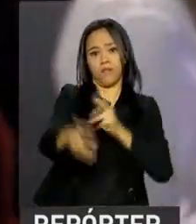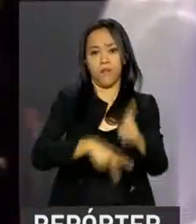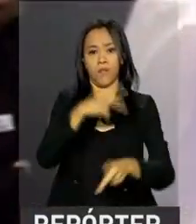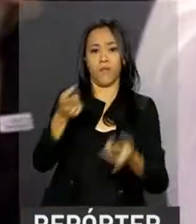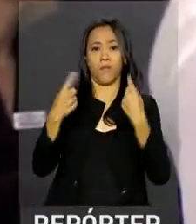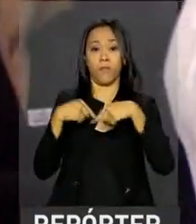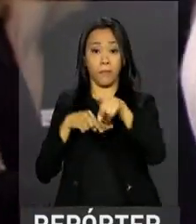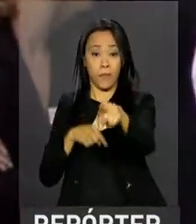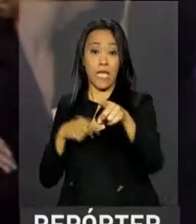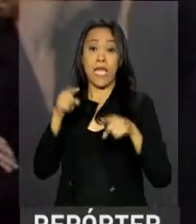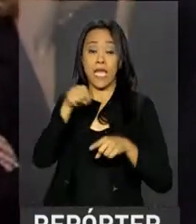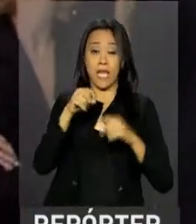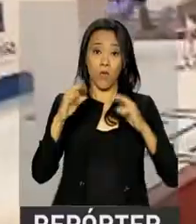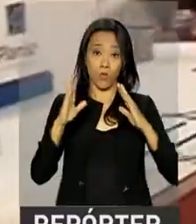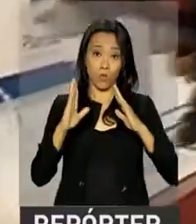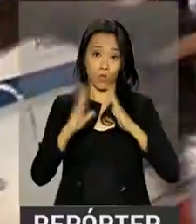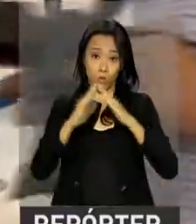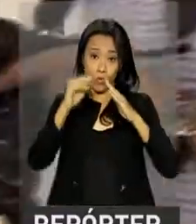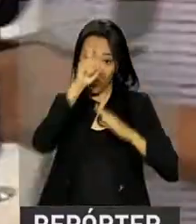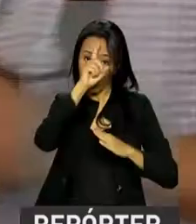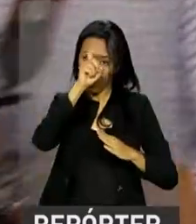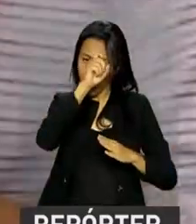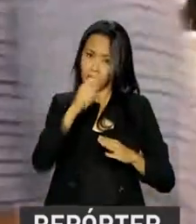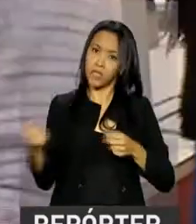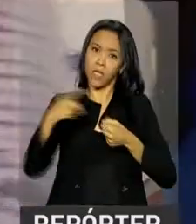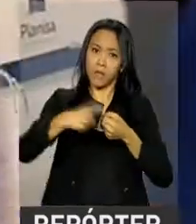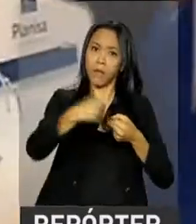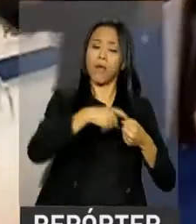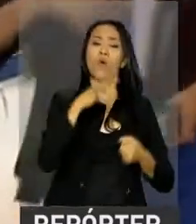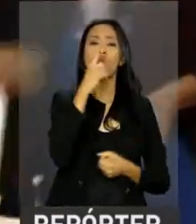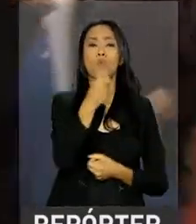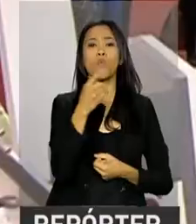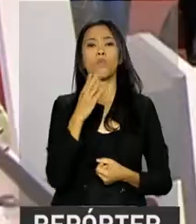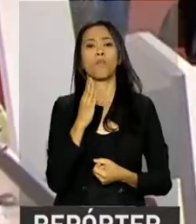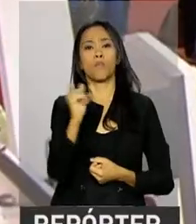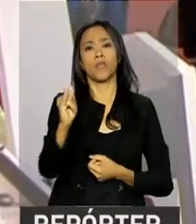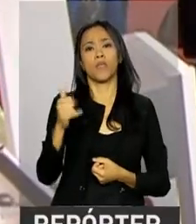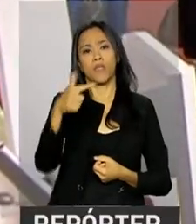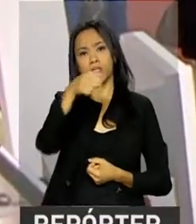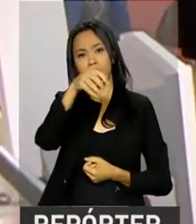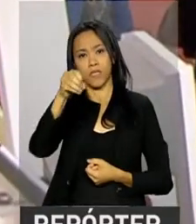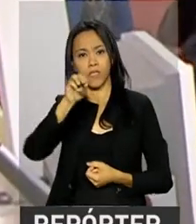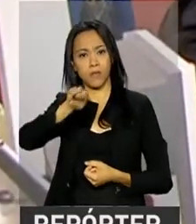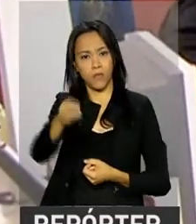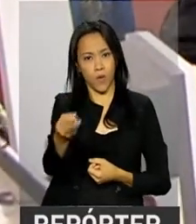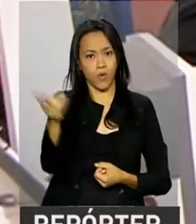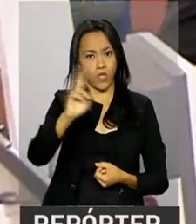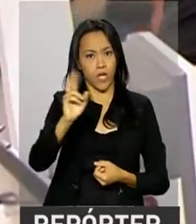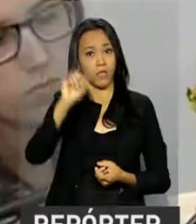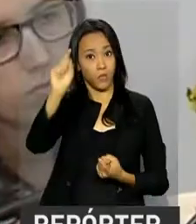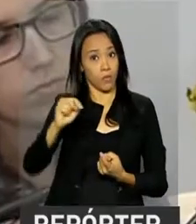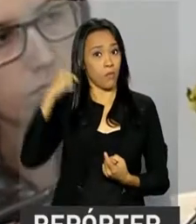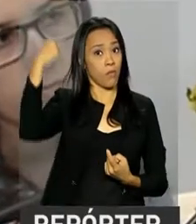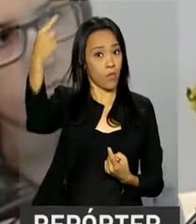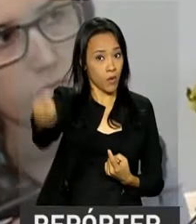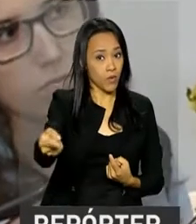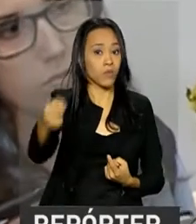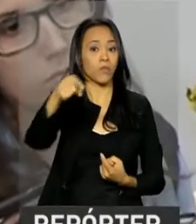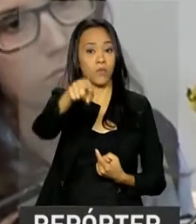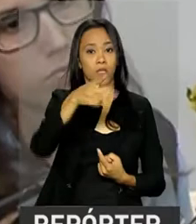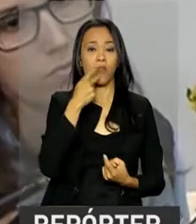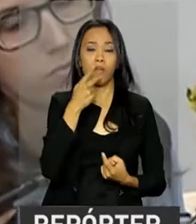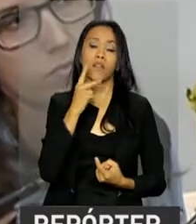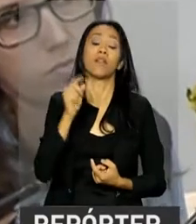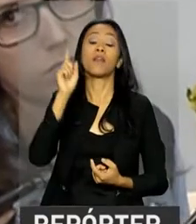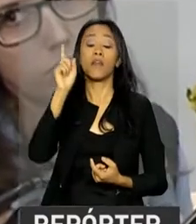fazem parte do PROAD SUS contaram com investimentos de 1 bilhão e 700 milhões de reais. Para o próximo, segundo Ricardo Barros,